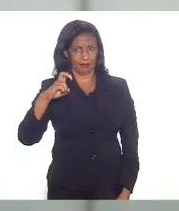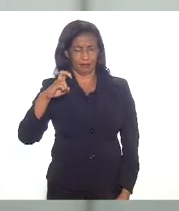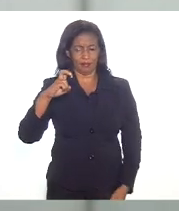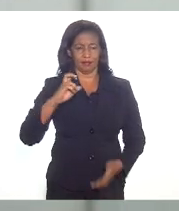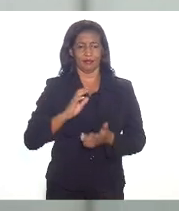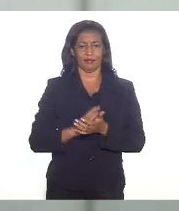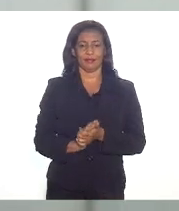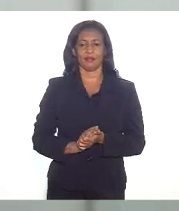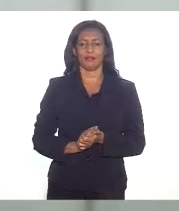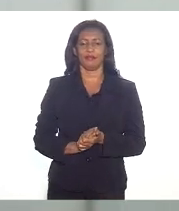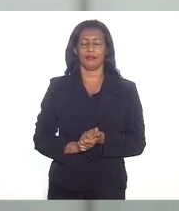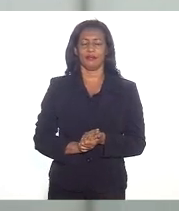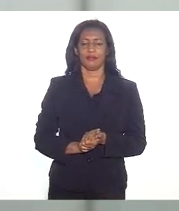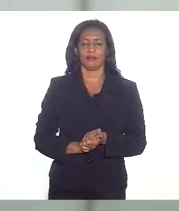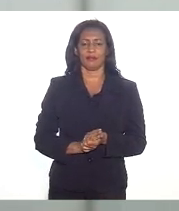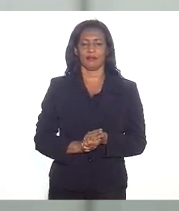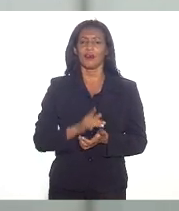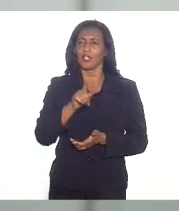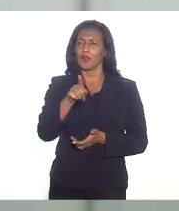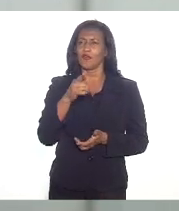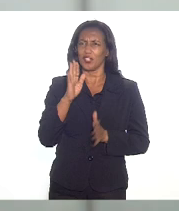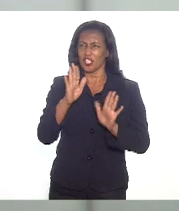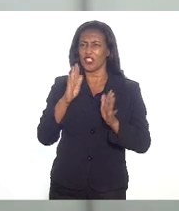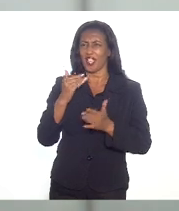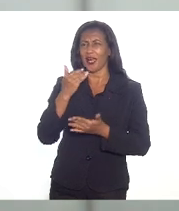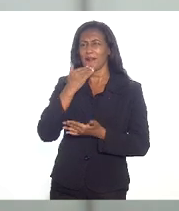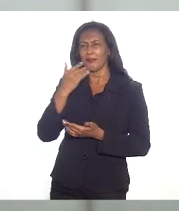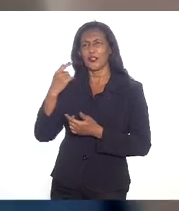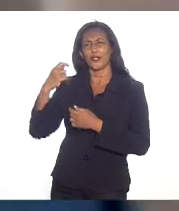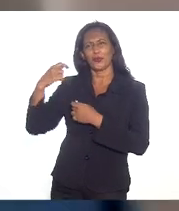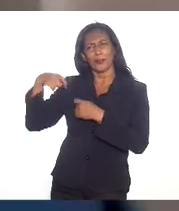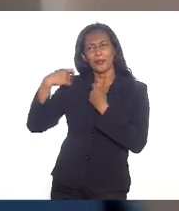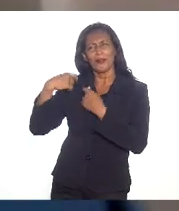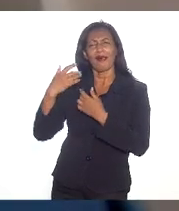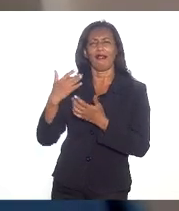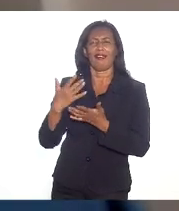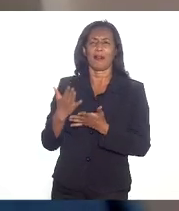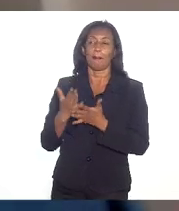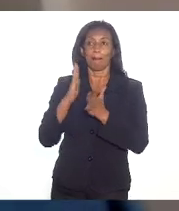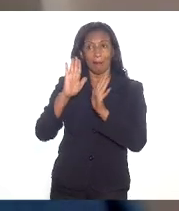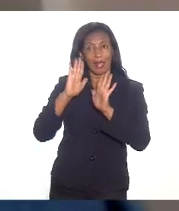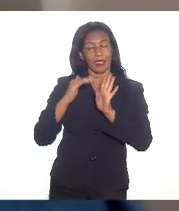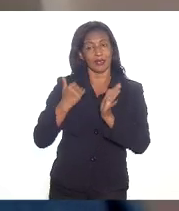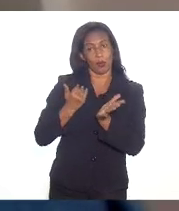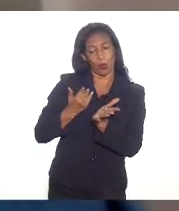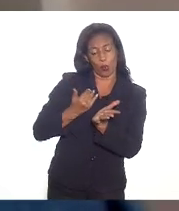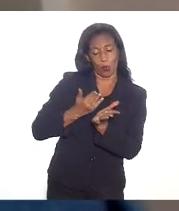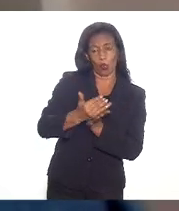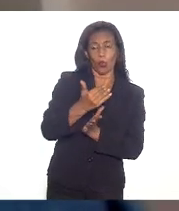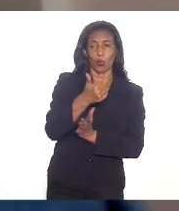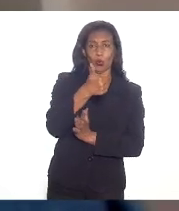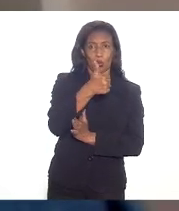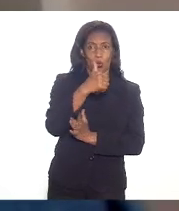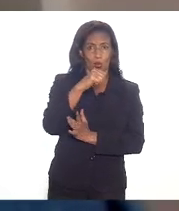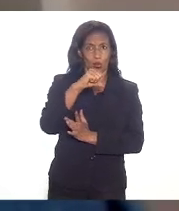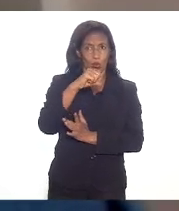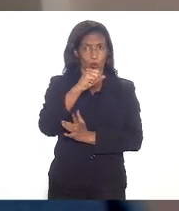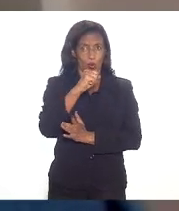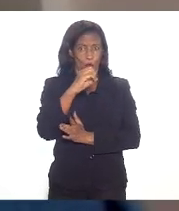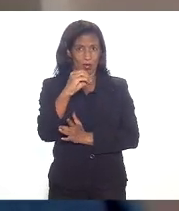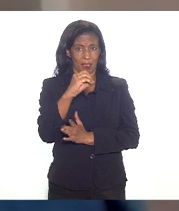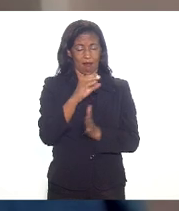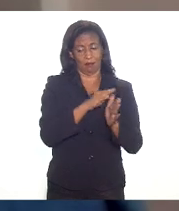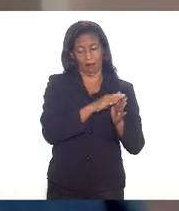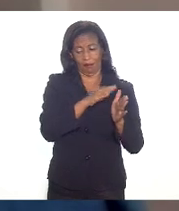sim, vamos fazer isso. Você já tinha feito essa provocação. Mas se a gente pegar de 80 para cá, a lógica é mais ou menos a mesma, viu, Luiz